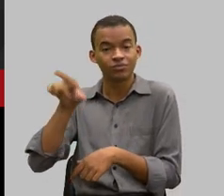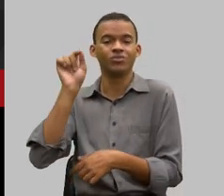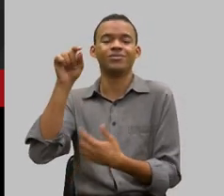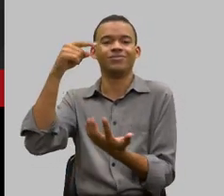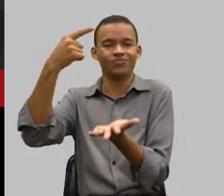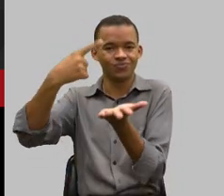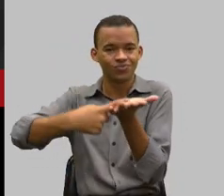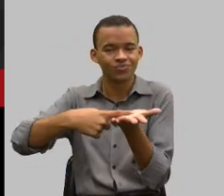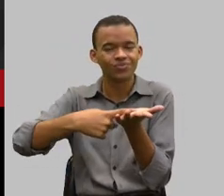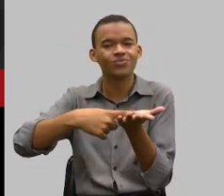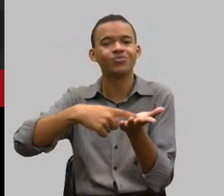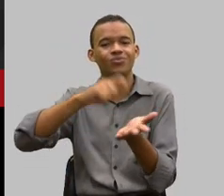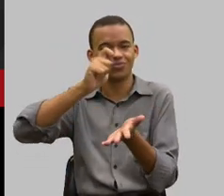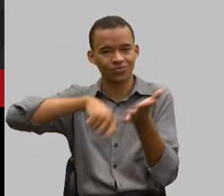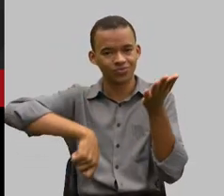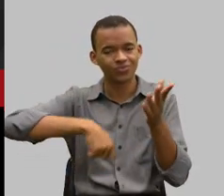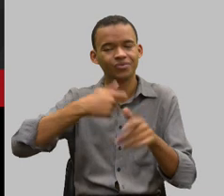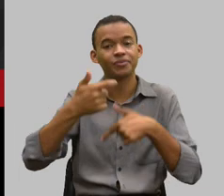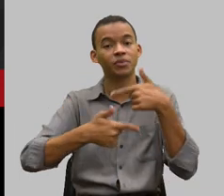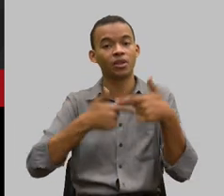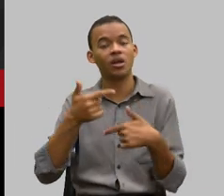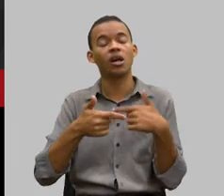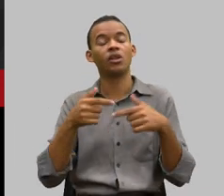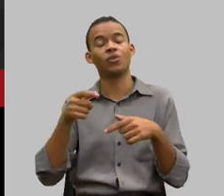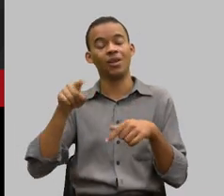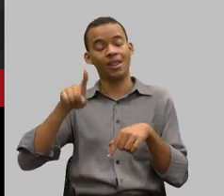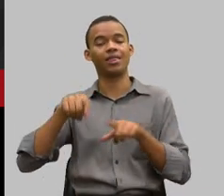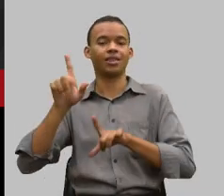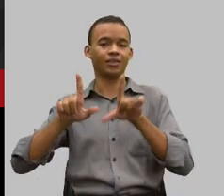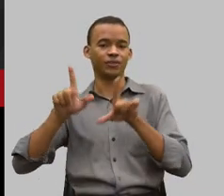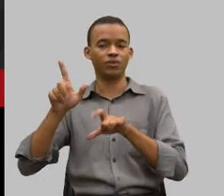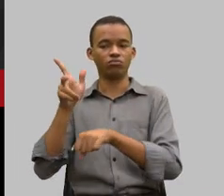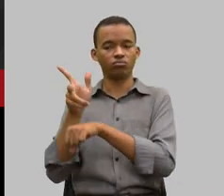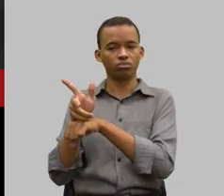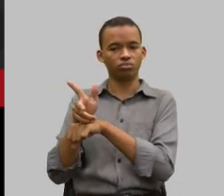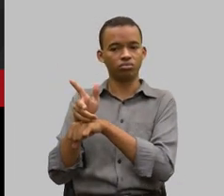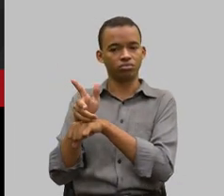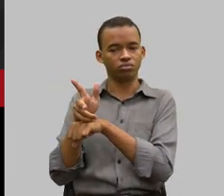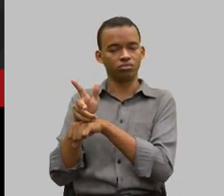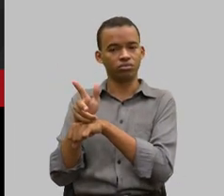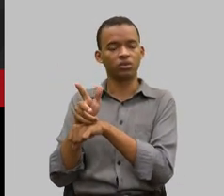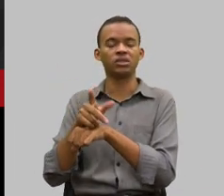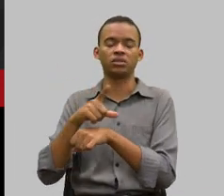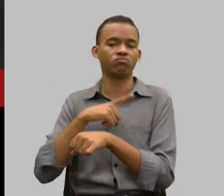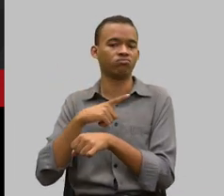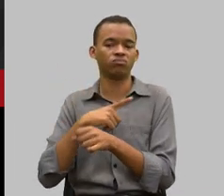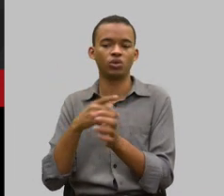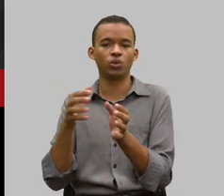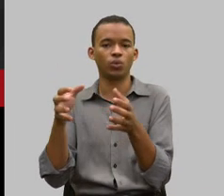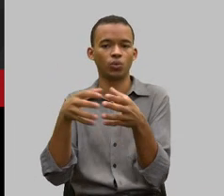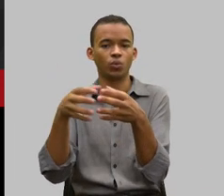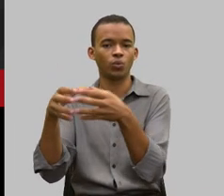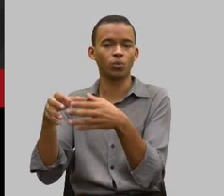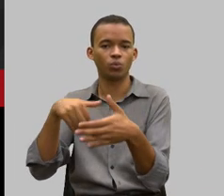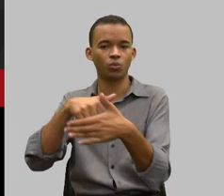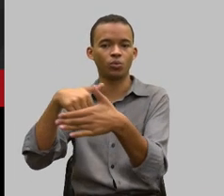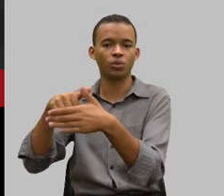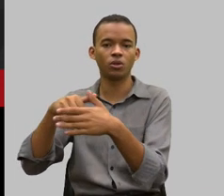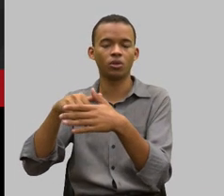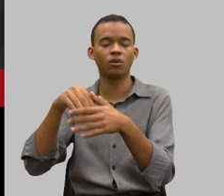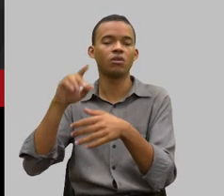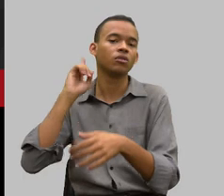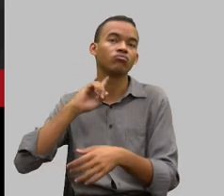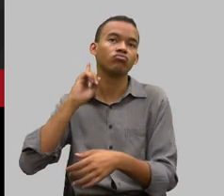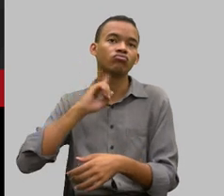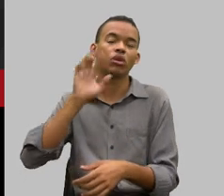eh em exercício e depois tem a segunda divisão são times do Estado inteiro que participam disso